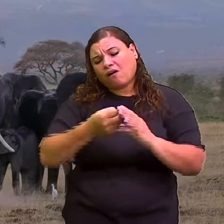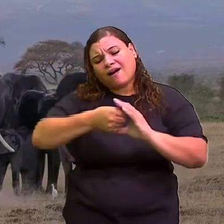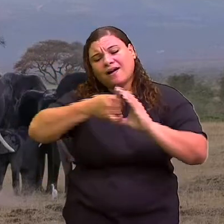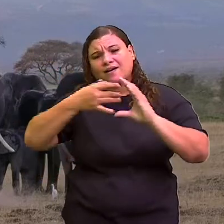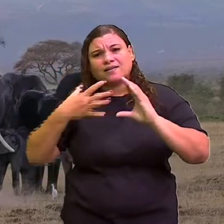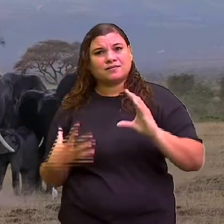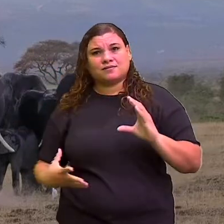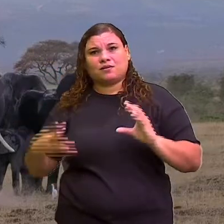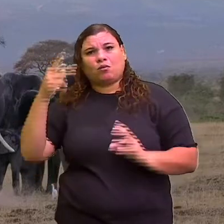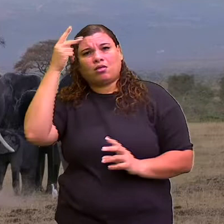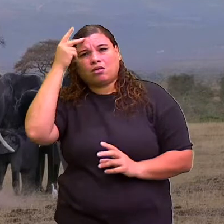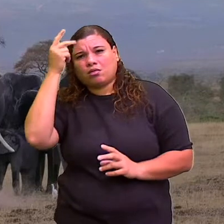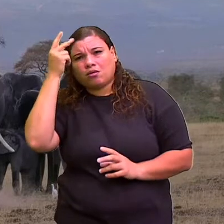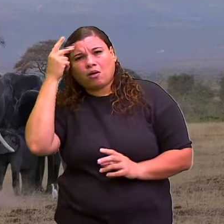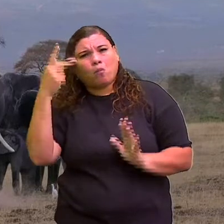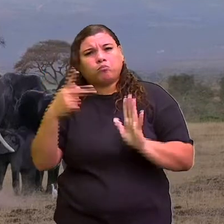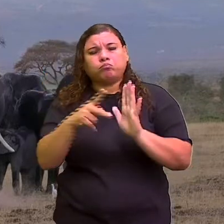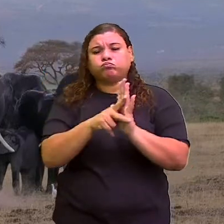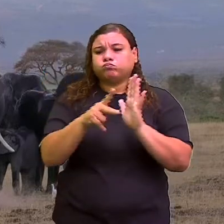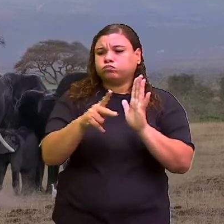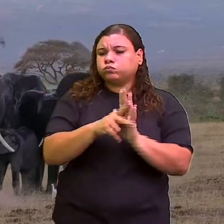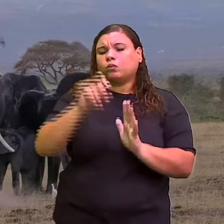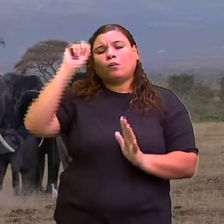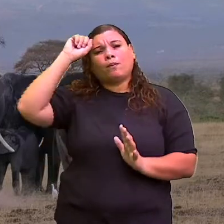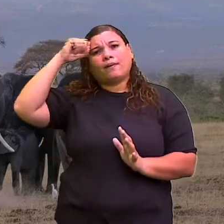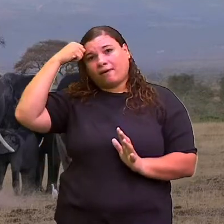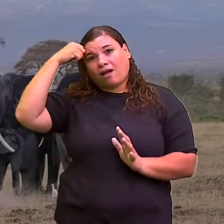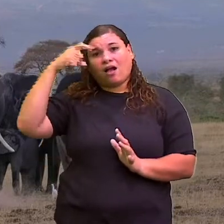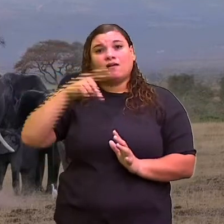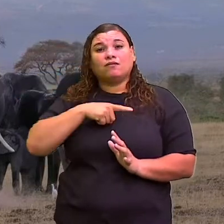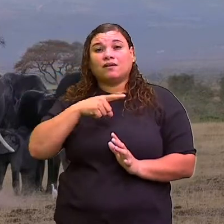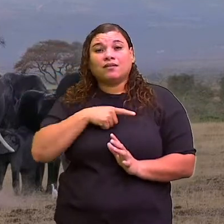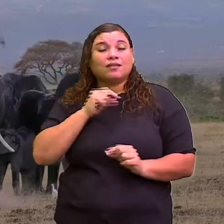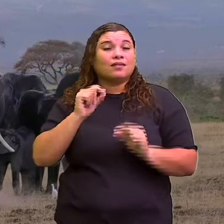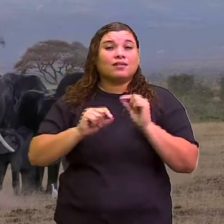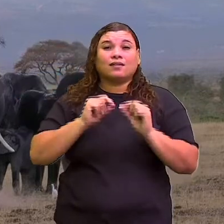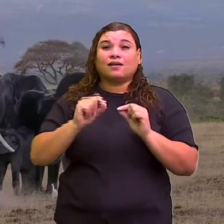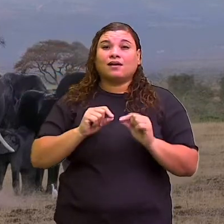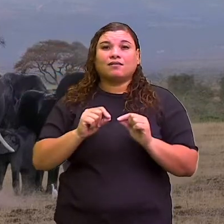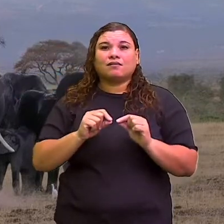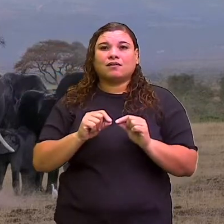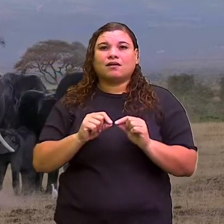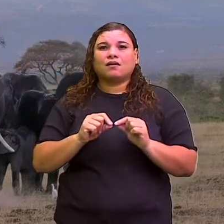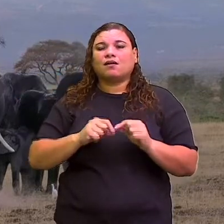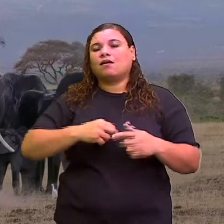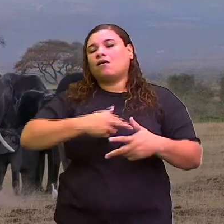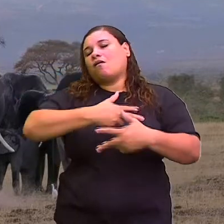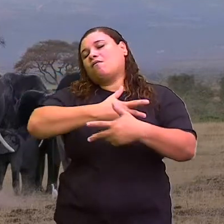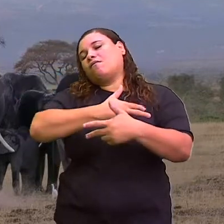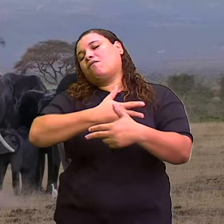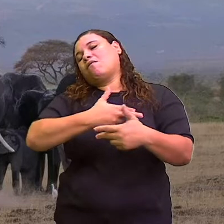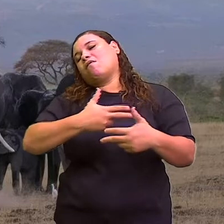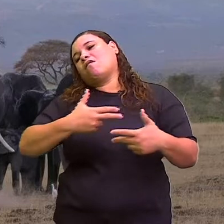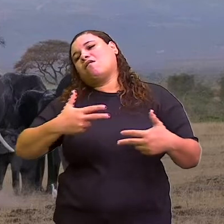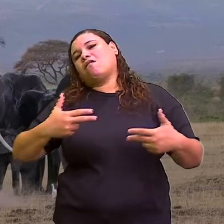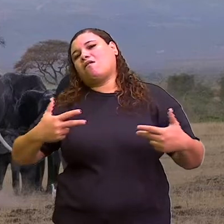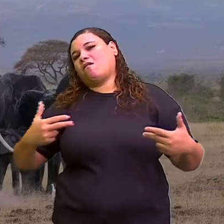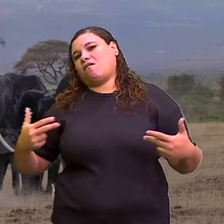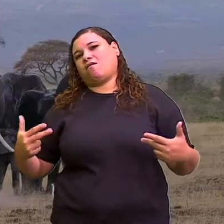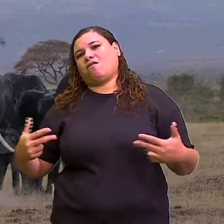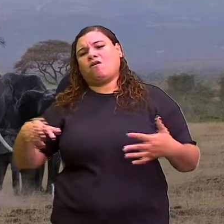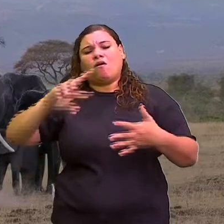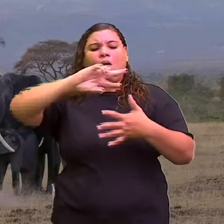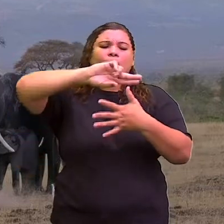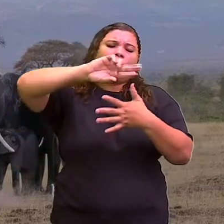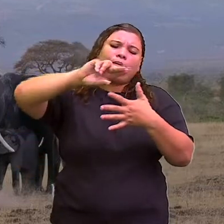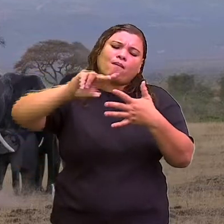da África, nós vamos ver que ela vai muito além de grandes mamíferos e